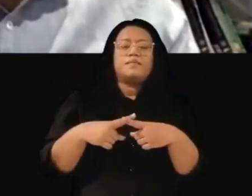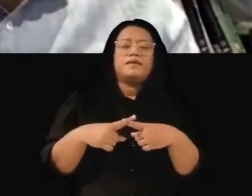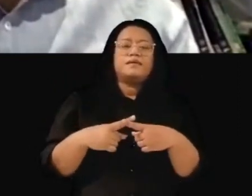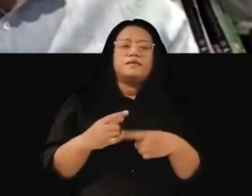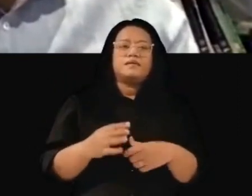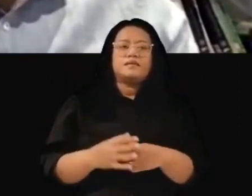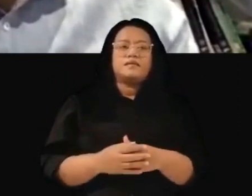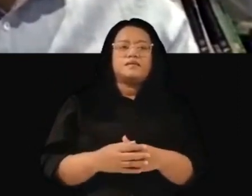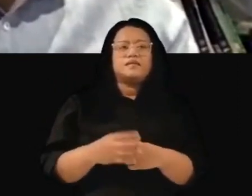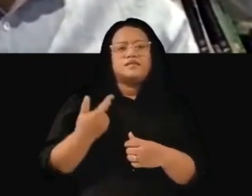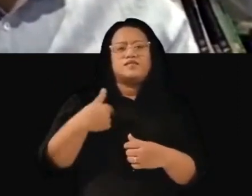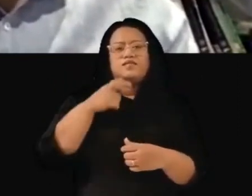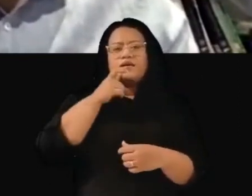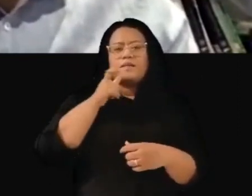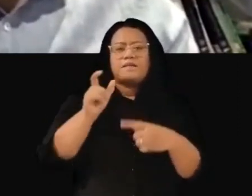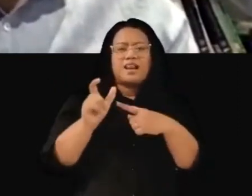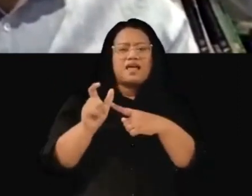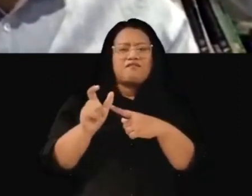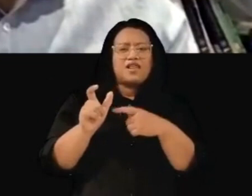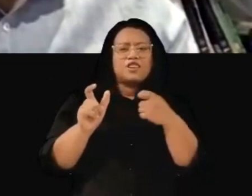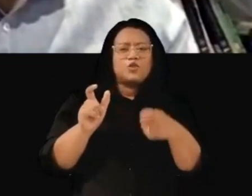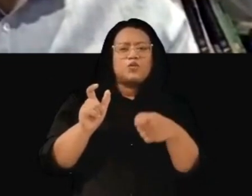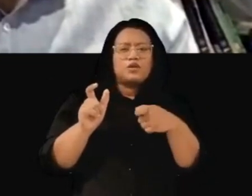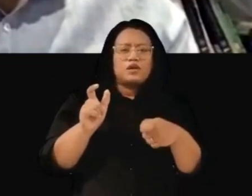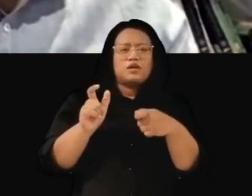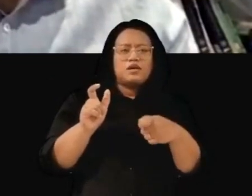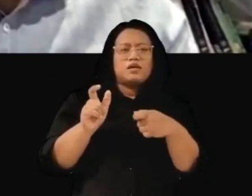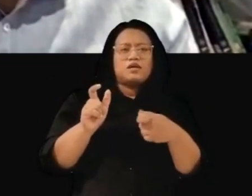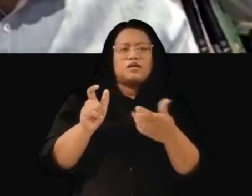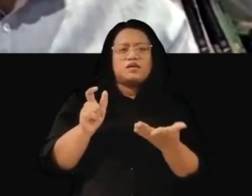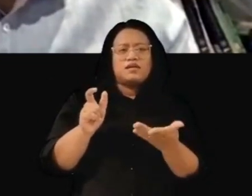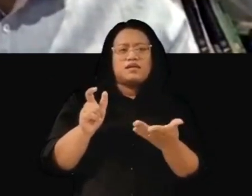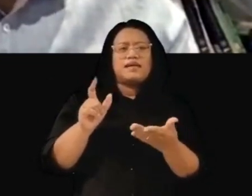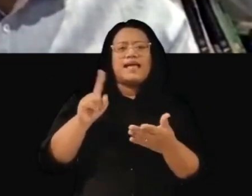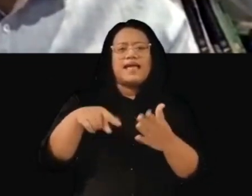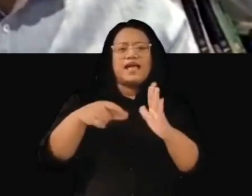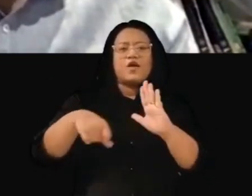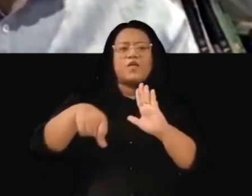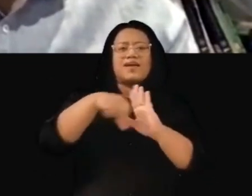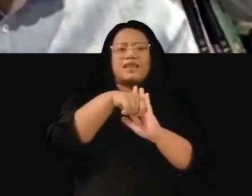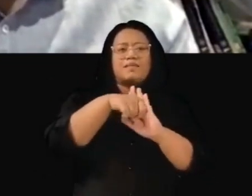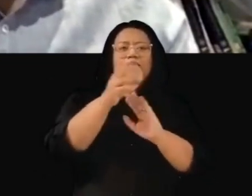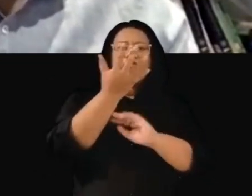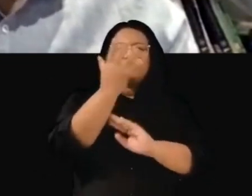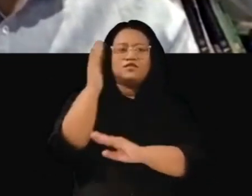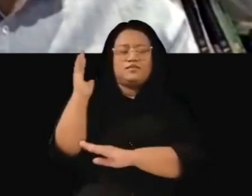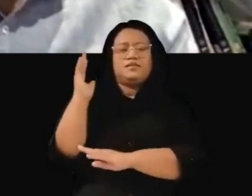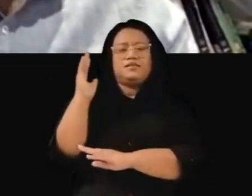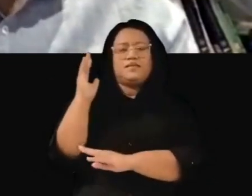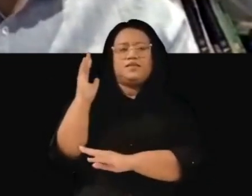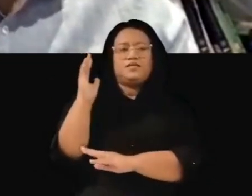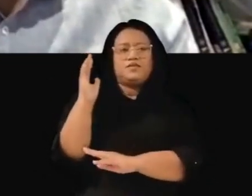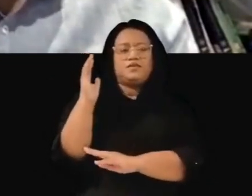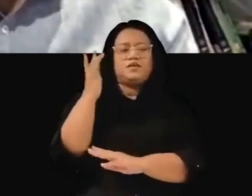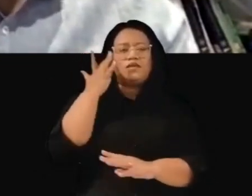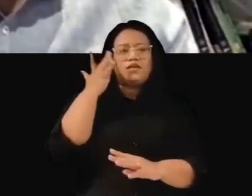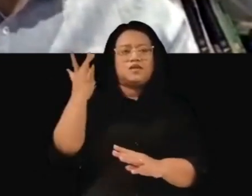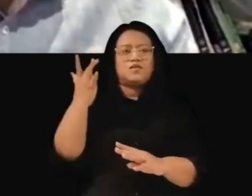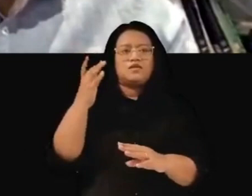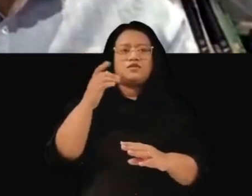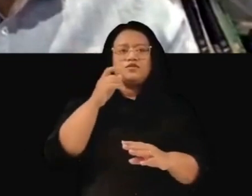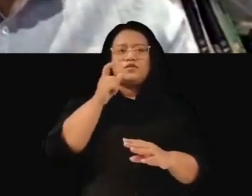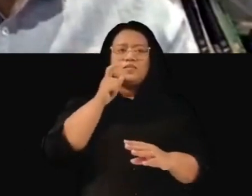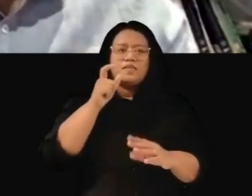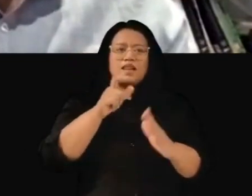eu vou usar uma palavra talvez um pouco dura, mas não sei se no âmbito do direito eu poderia usar, mas o crime do desmatamento, vocês depois me corrijam, se eu acho que talvez não possa usar a palavra crime,